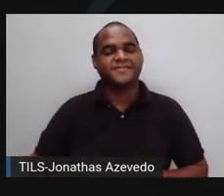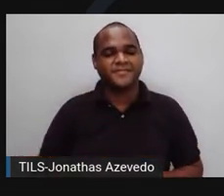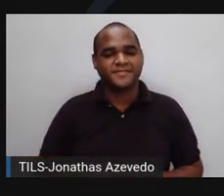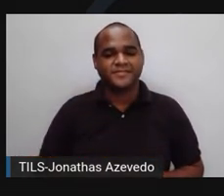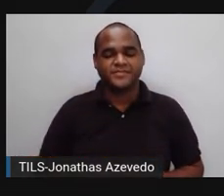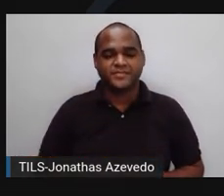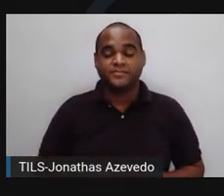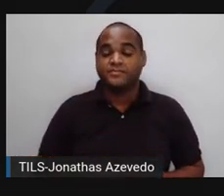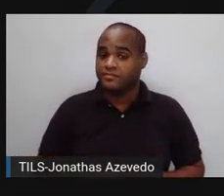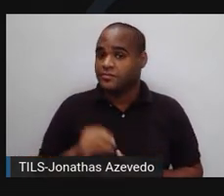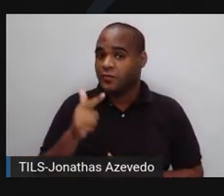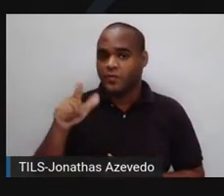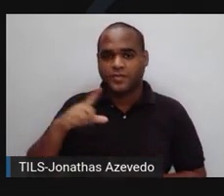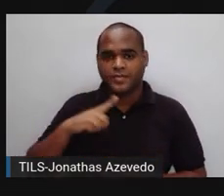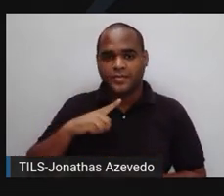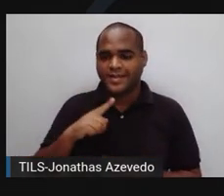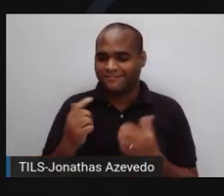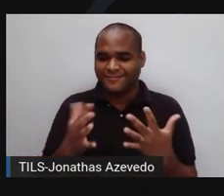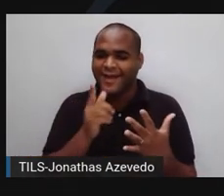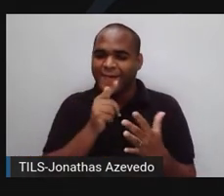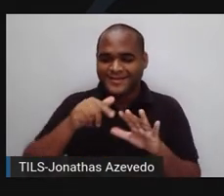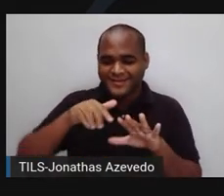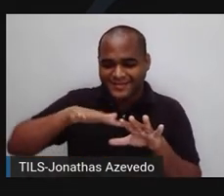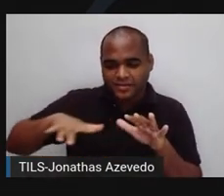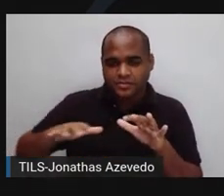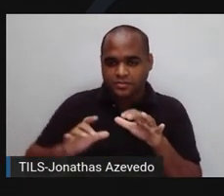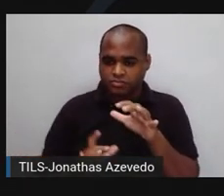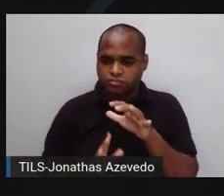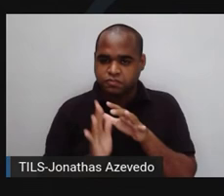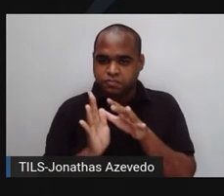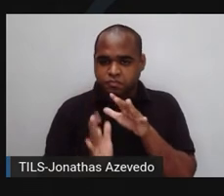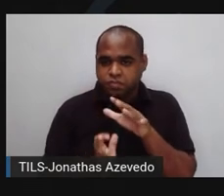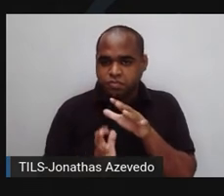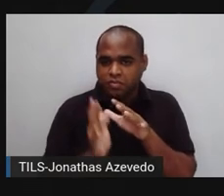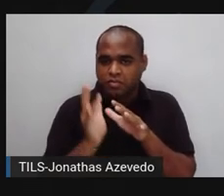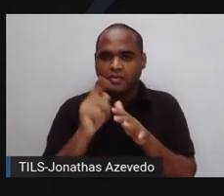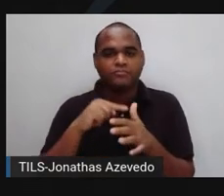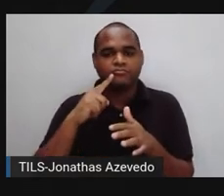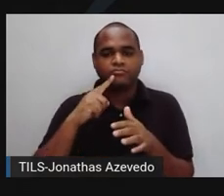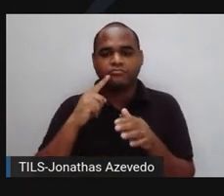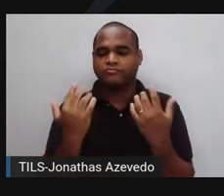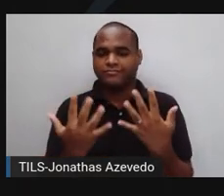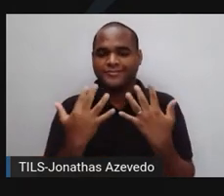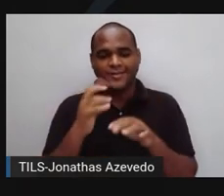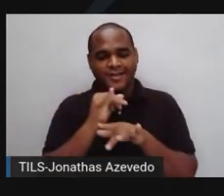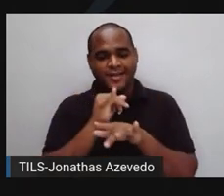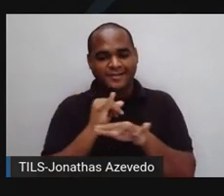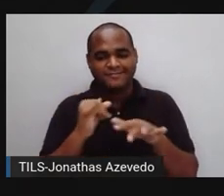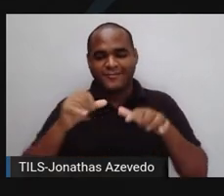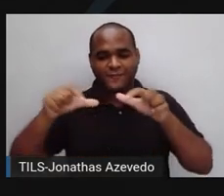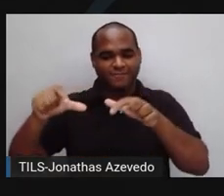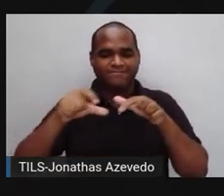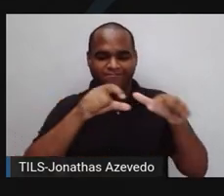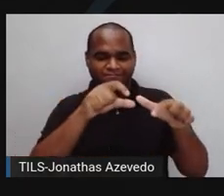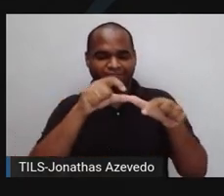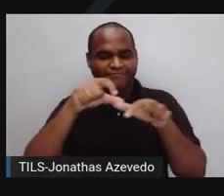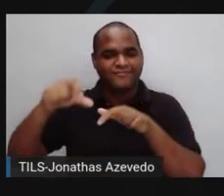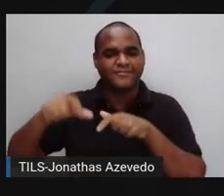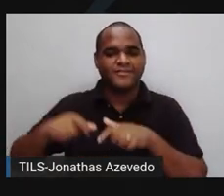o quando corais e manguezais funcionam como Barreiras que detém o avanço do mar sobre Ilhas e continentes